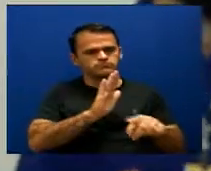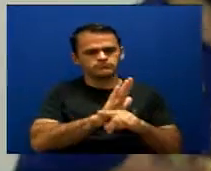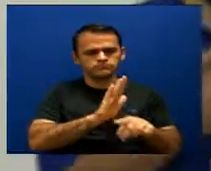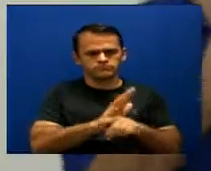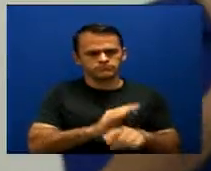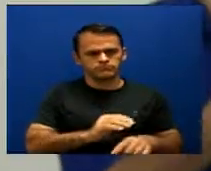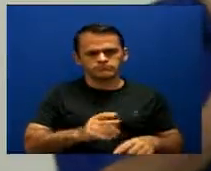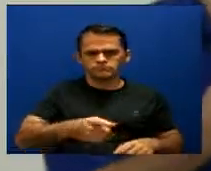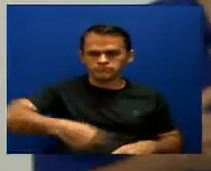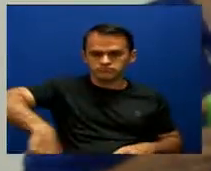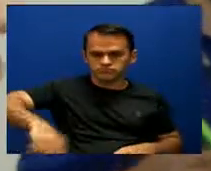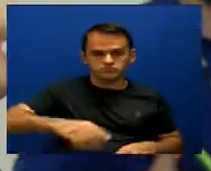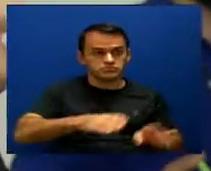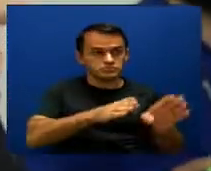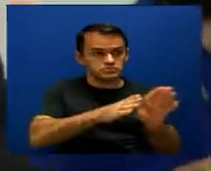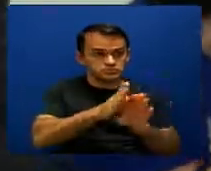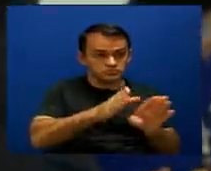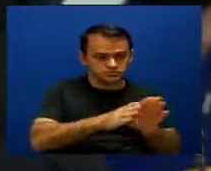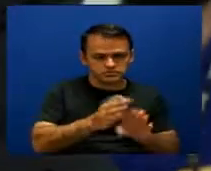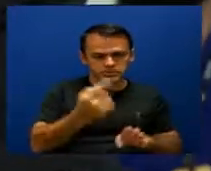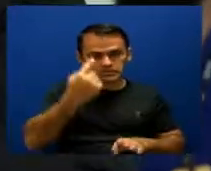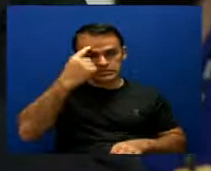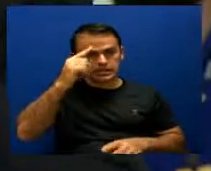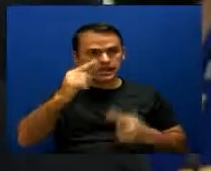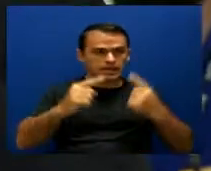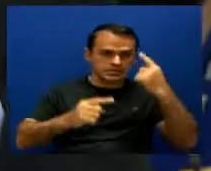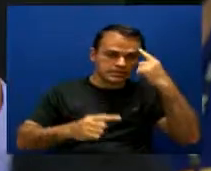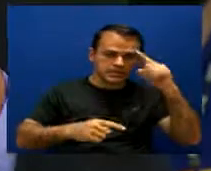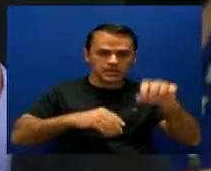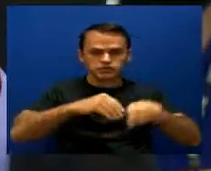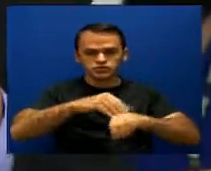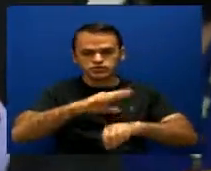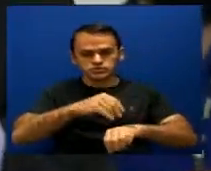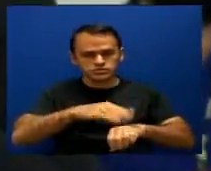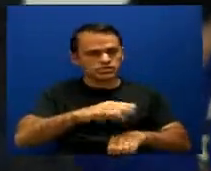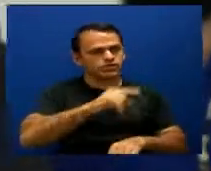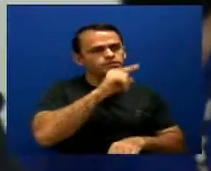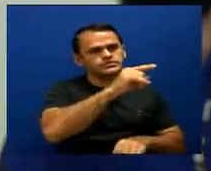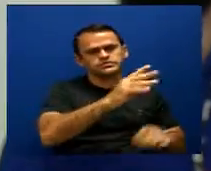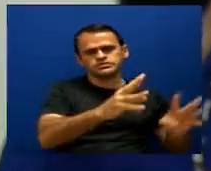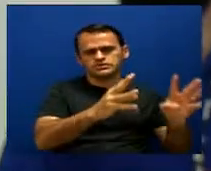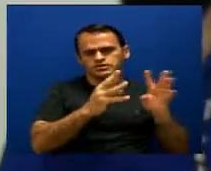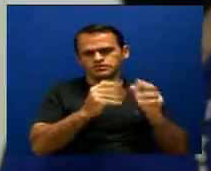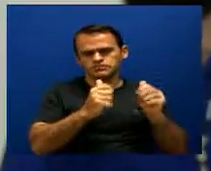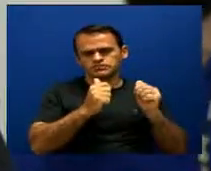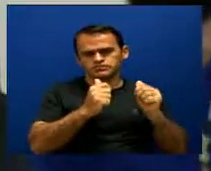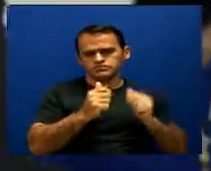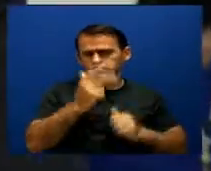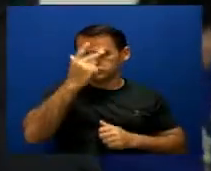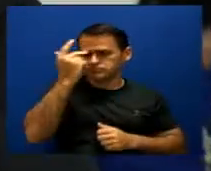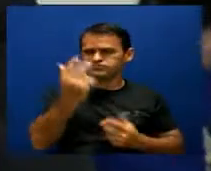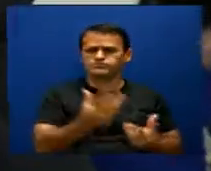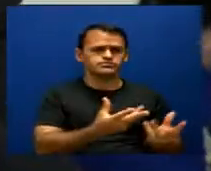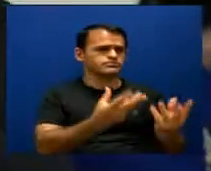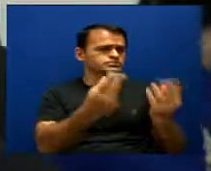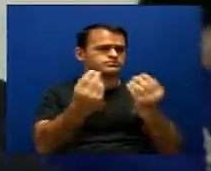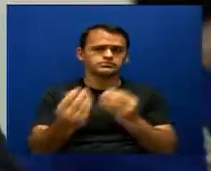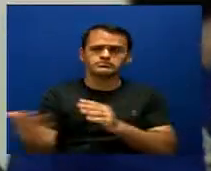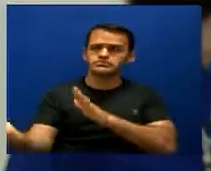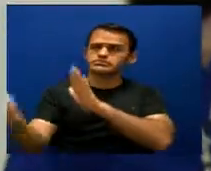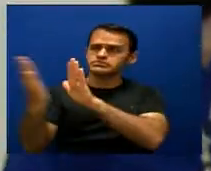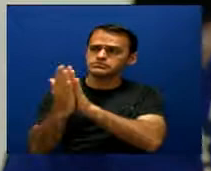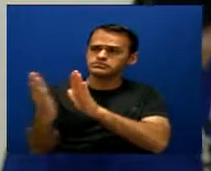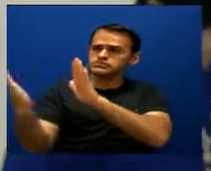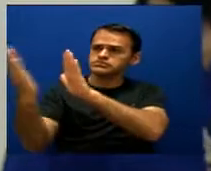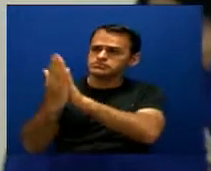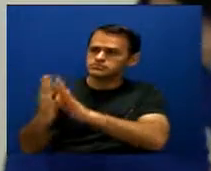os vereadores. Porque as melhores ideias vêm da gente, porque é o, sim, povo, aquele que não tem condições, que vem nos falar e a gente passa para vocês